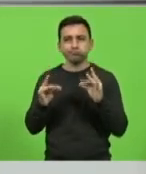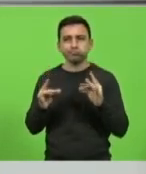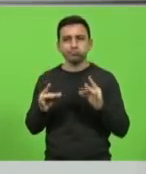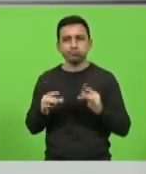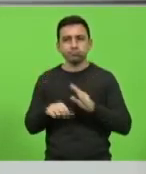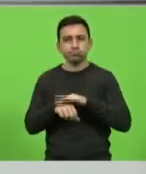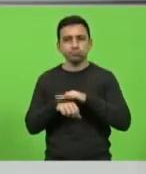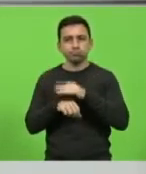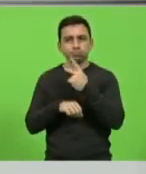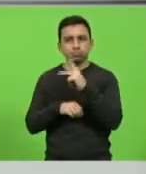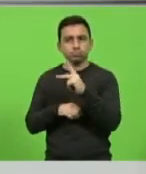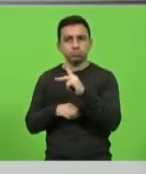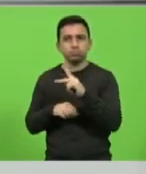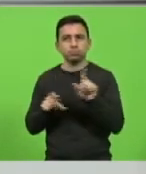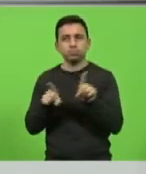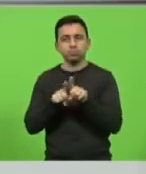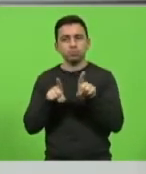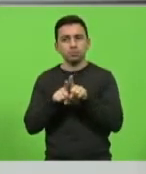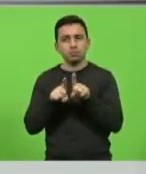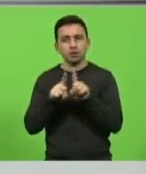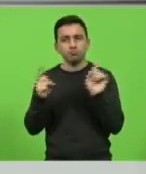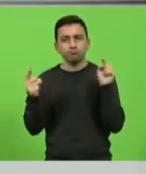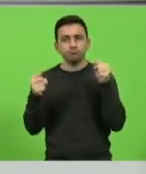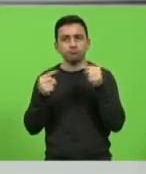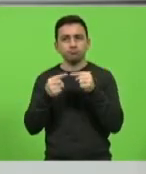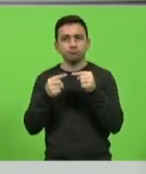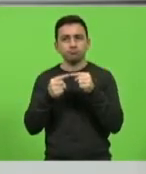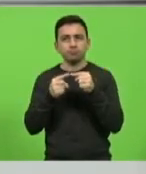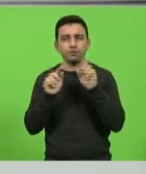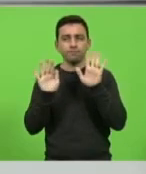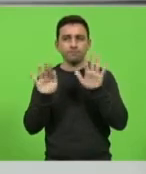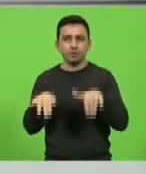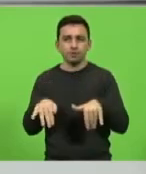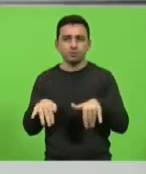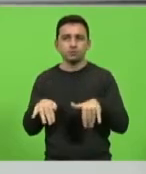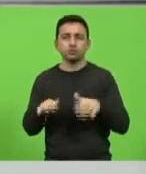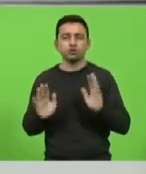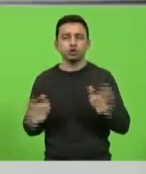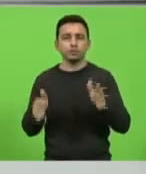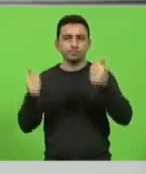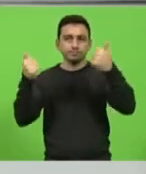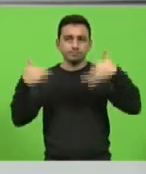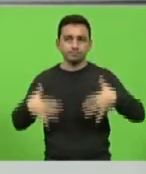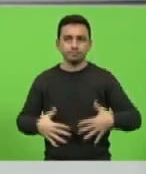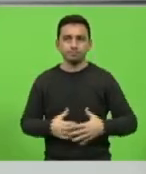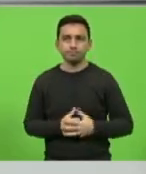próprias e em sintonia com as finalidades que ostenta.